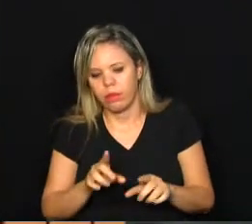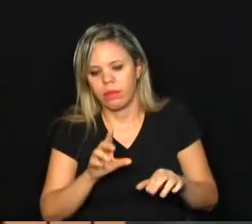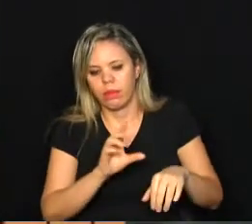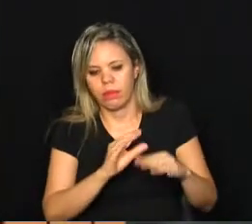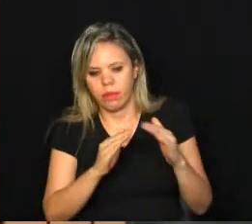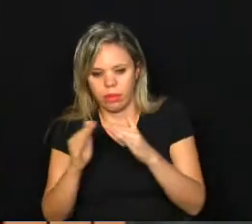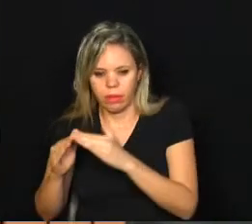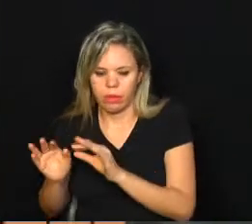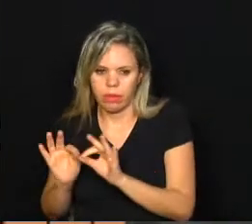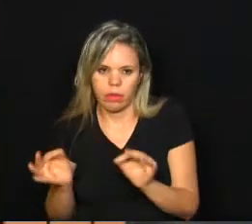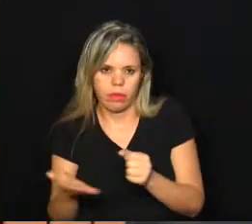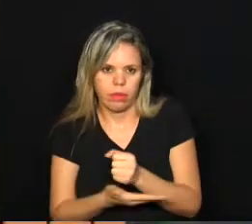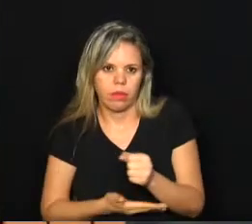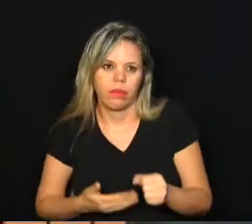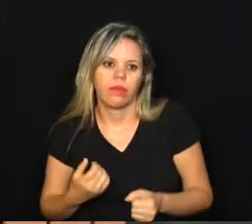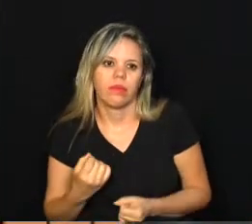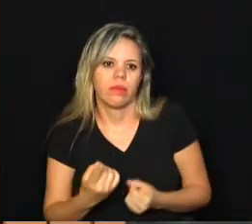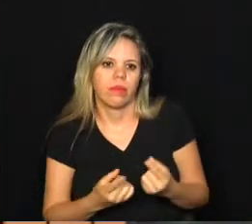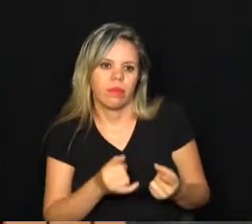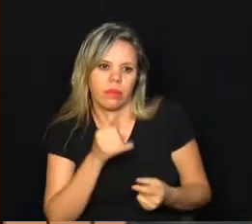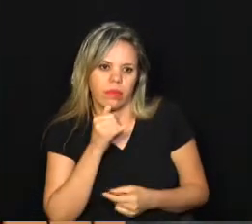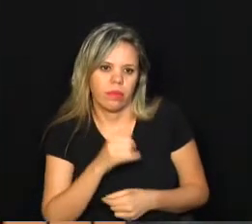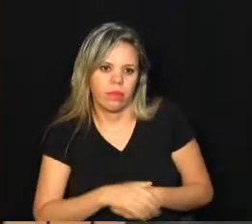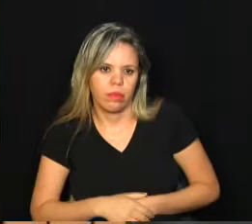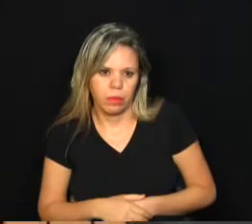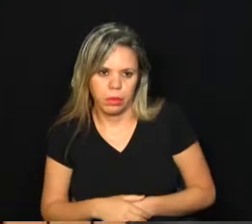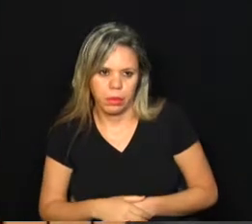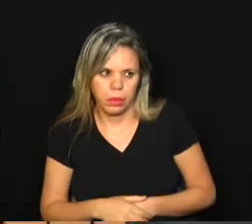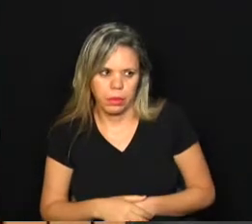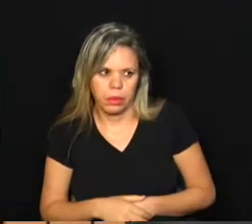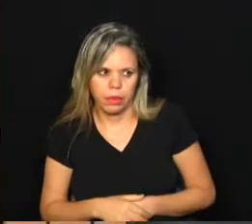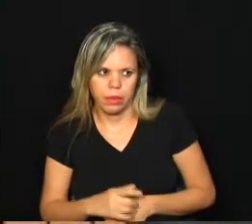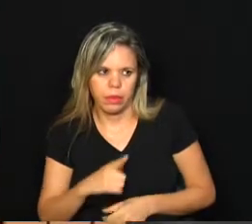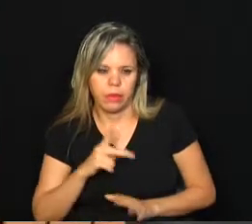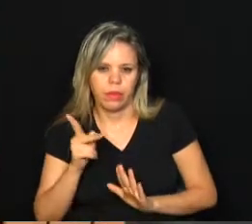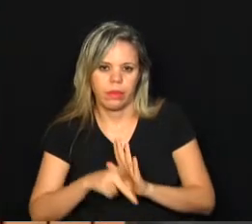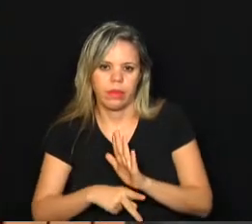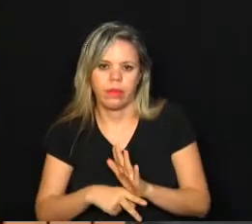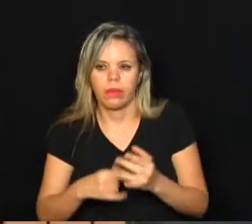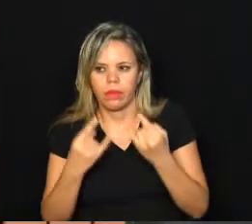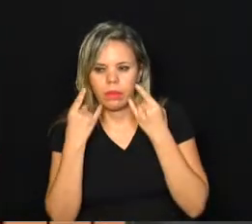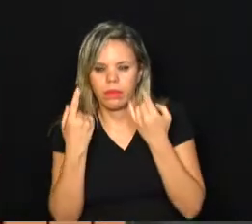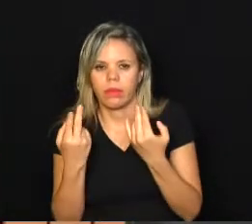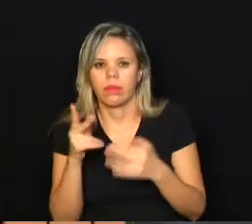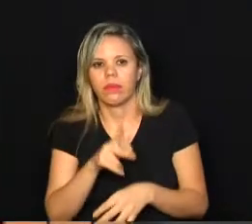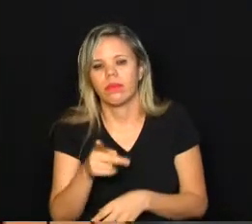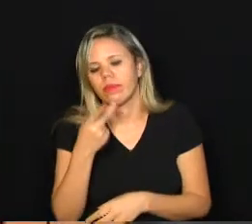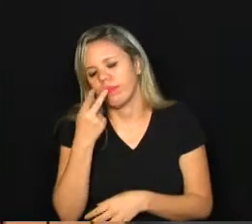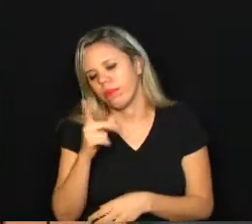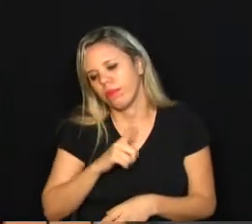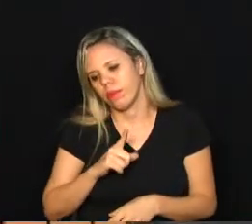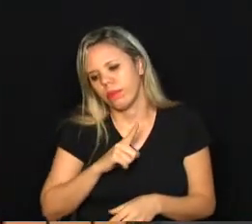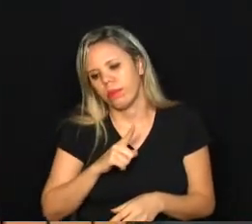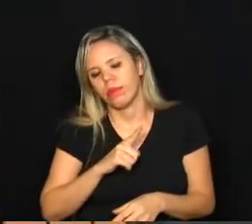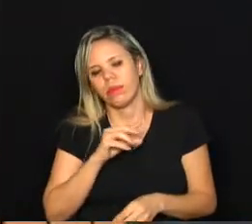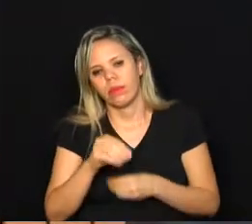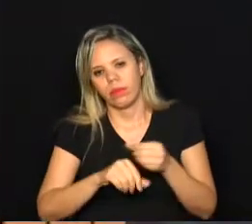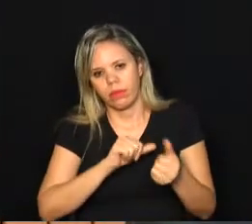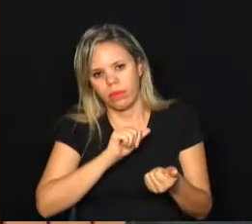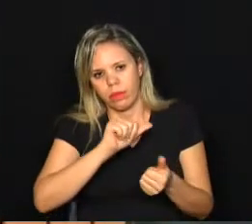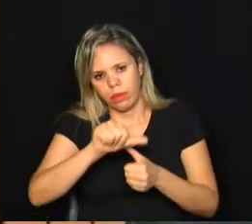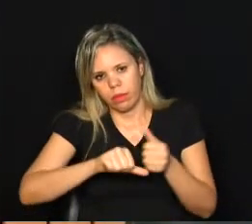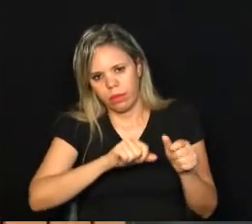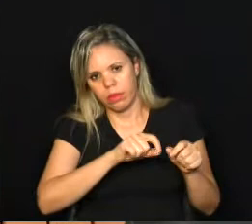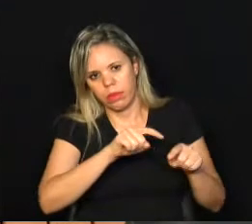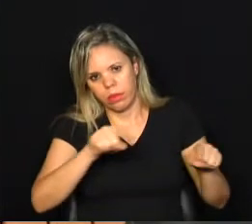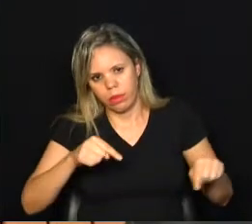residências, algo do tipo. Para se ter um projeto ambicioso esse, como o professor falou, vai ter que ser mudado com certeza esse